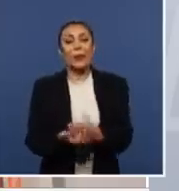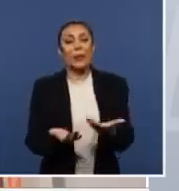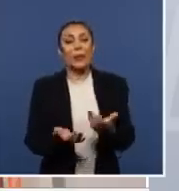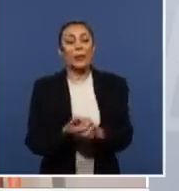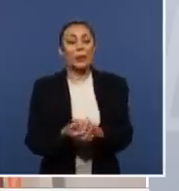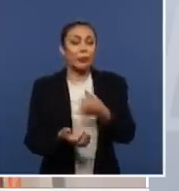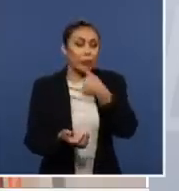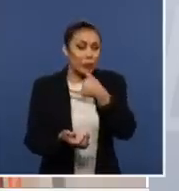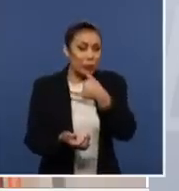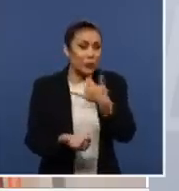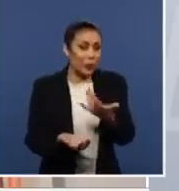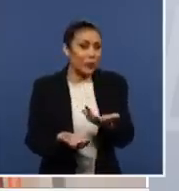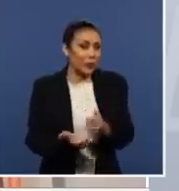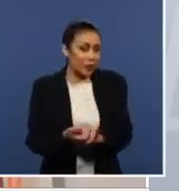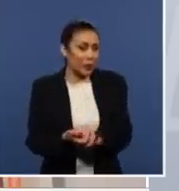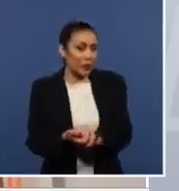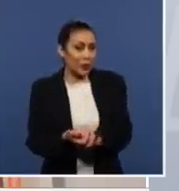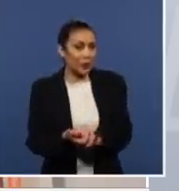E infelizmente, né,